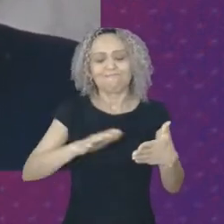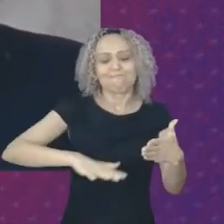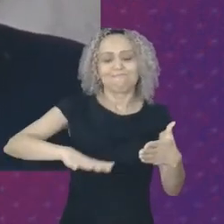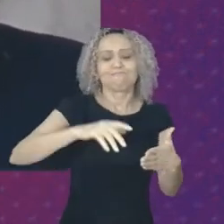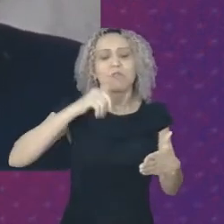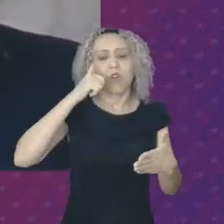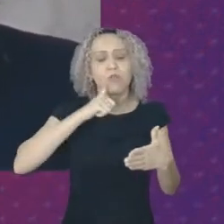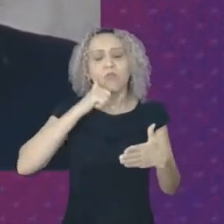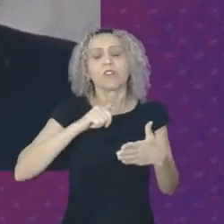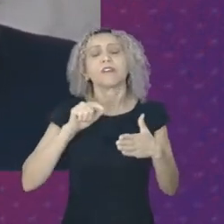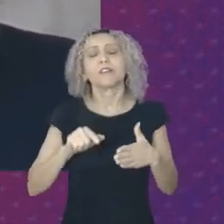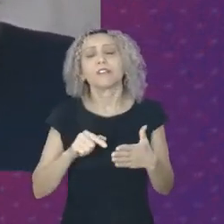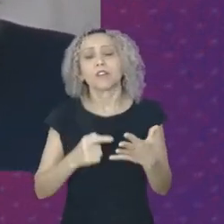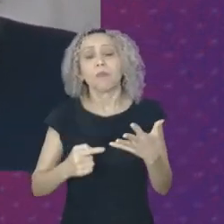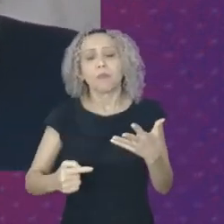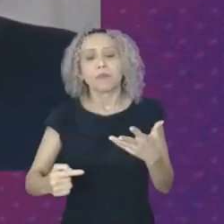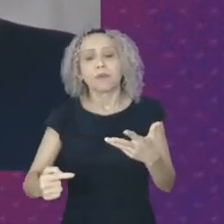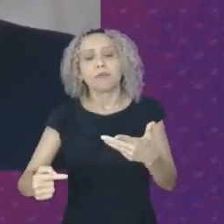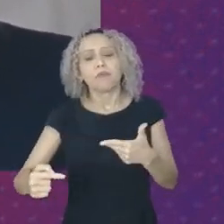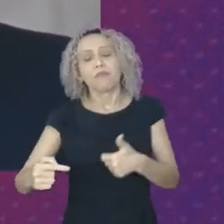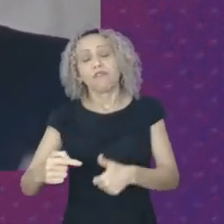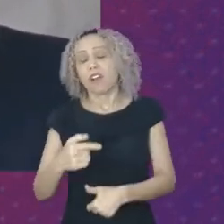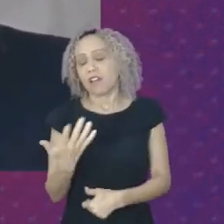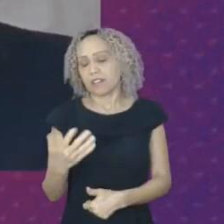nós estamos